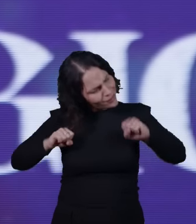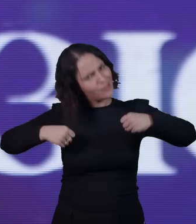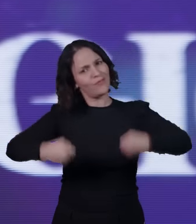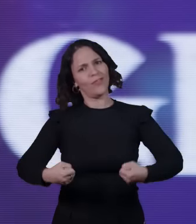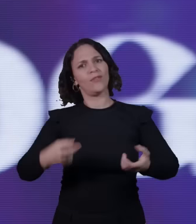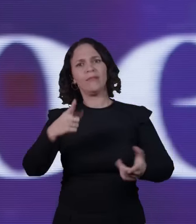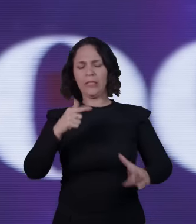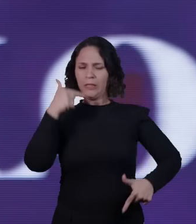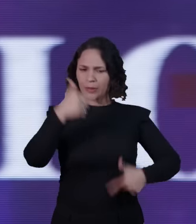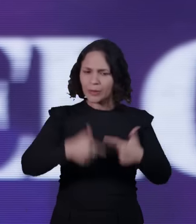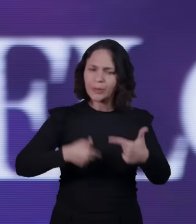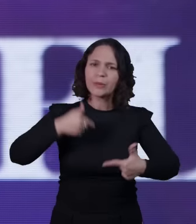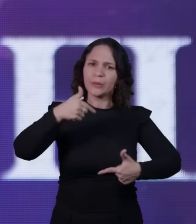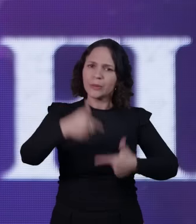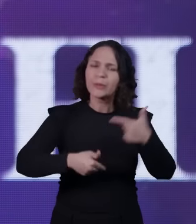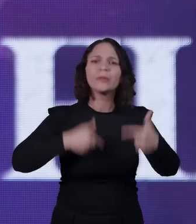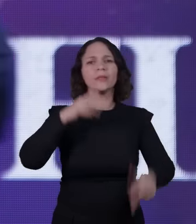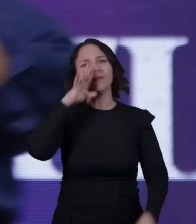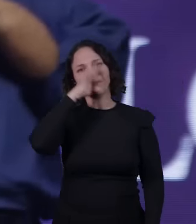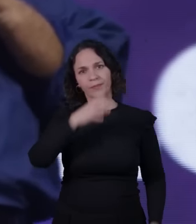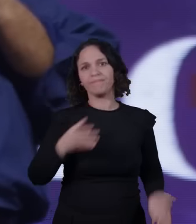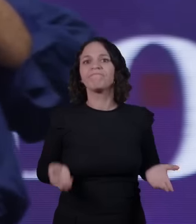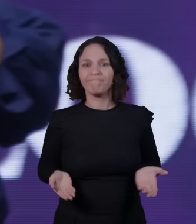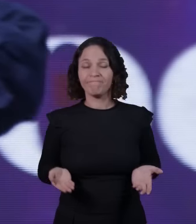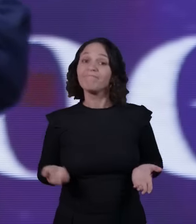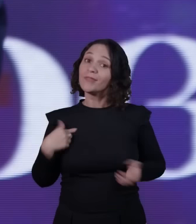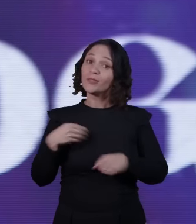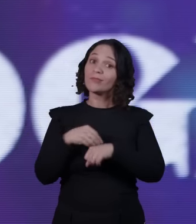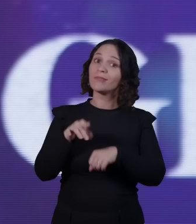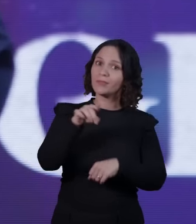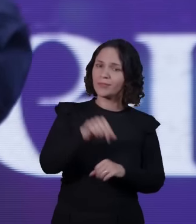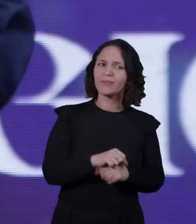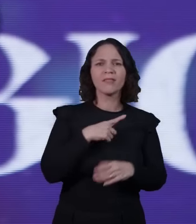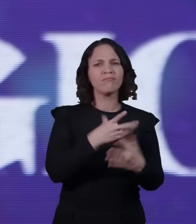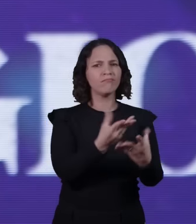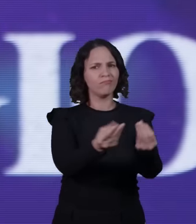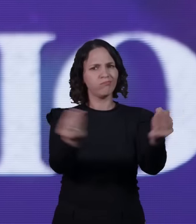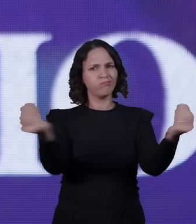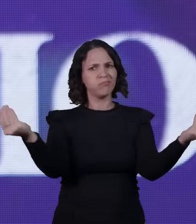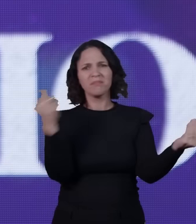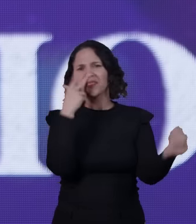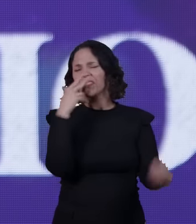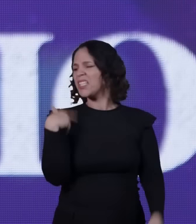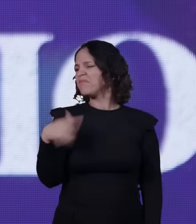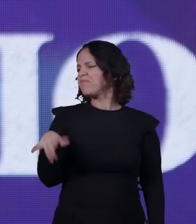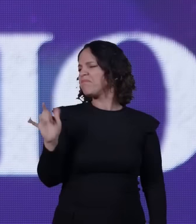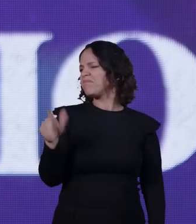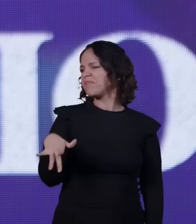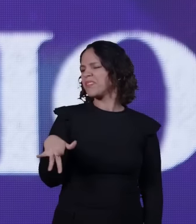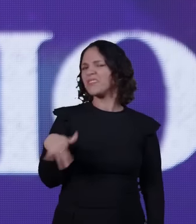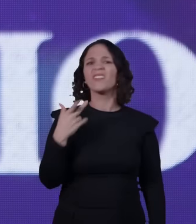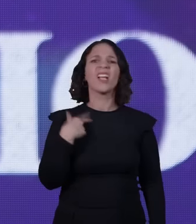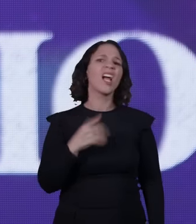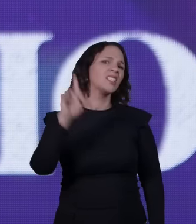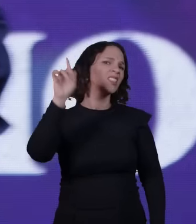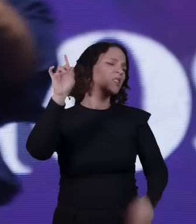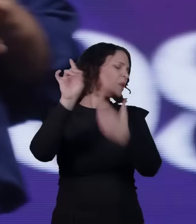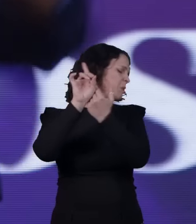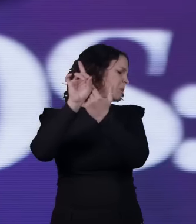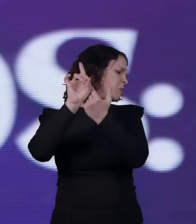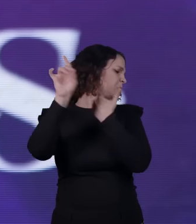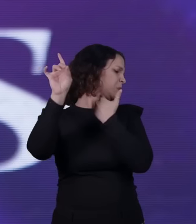você trabalha, que você persevera. Então deixa eu dizer uma coisa para você: tem muita gente que por quase nada fica bravo com Deus